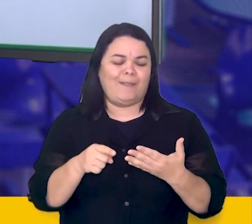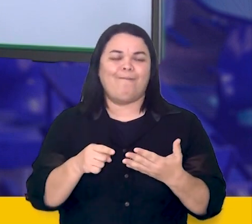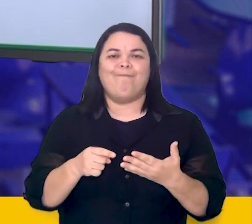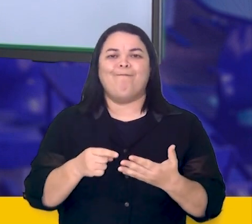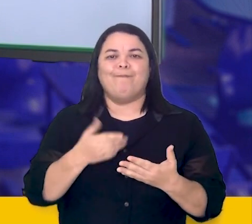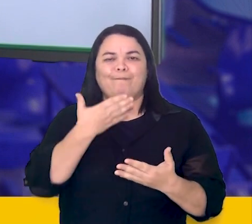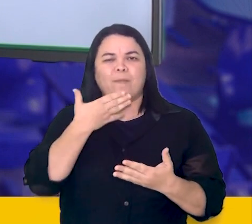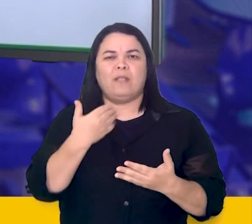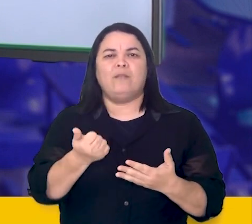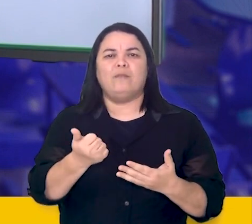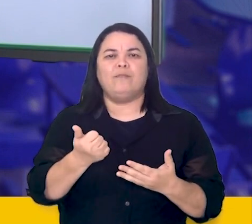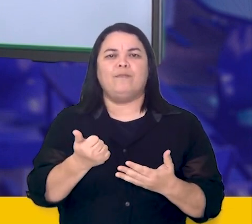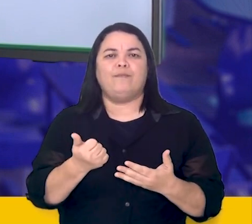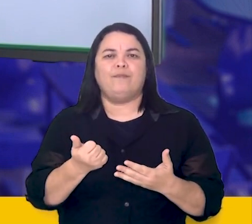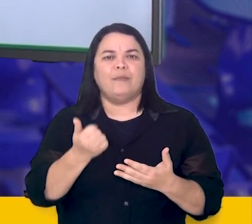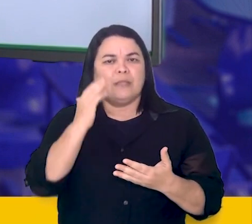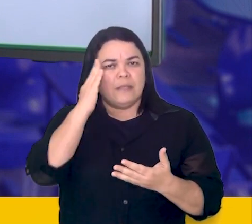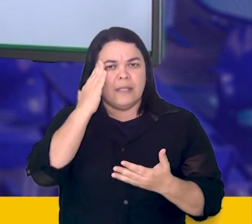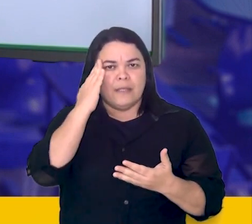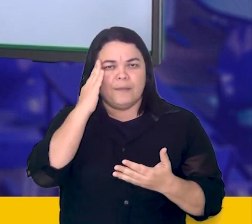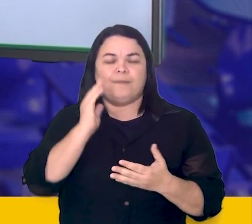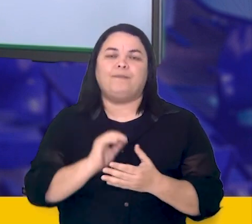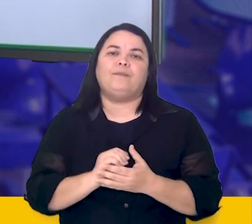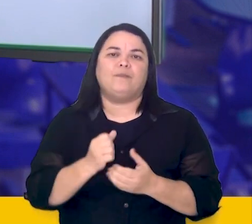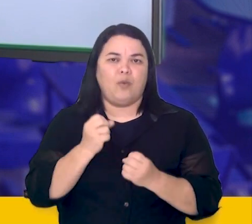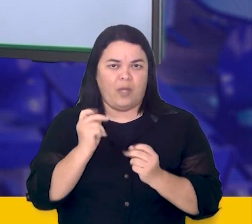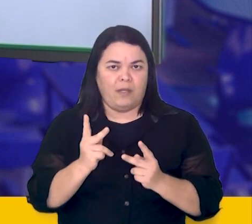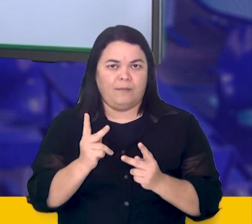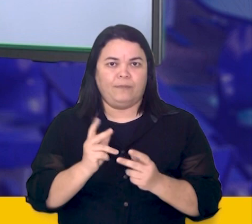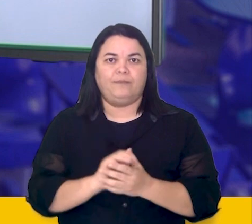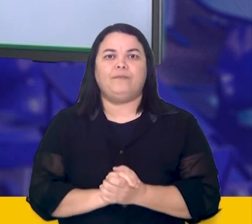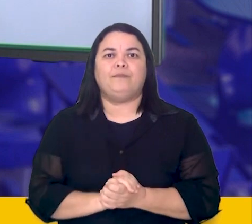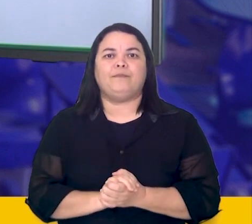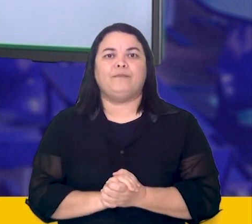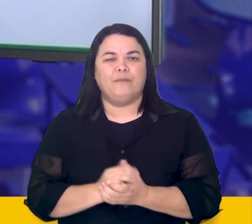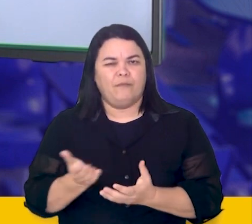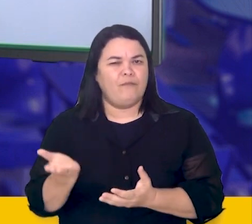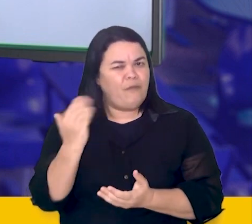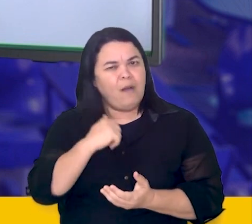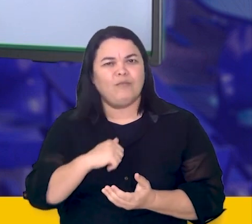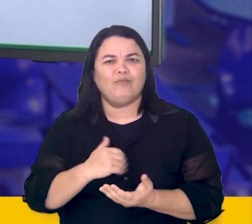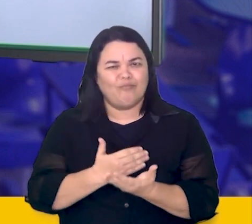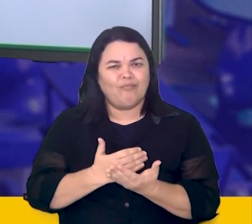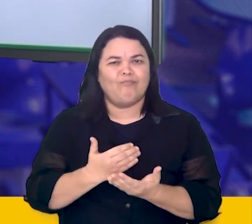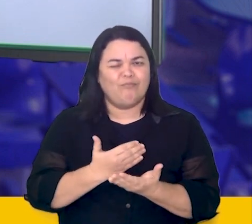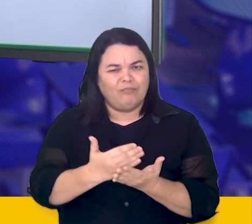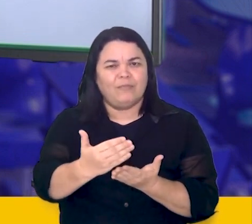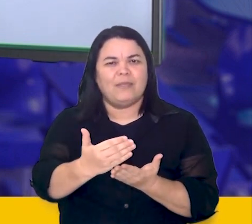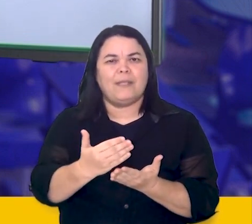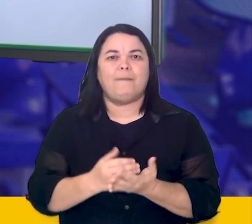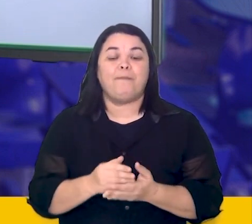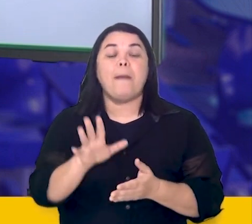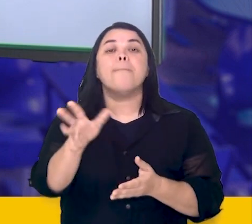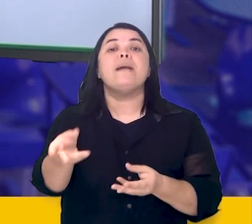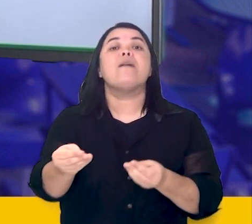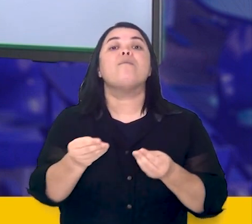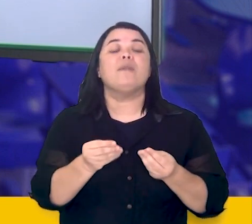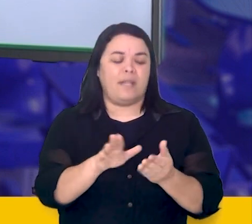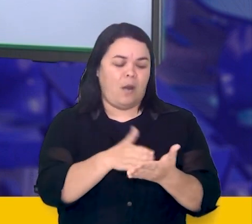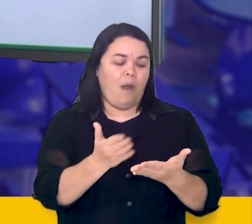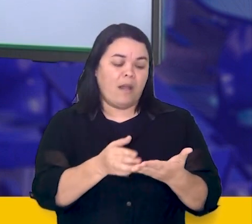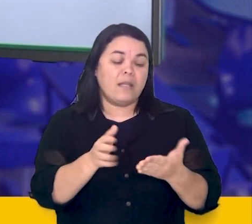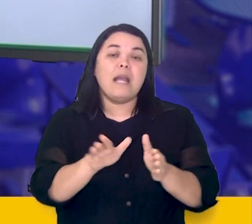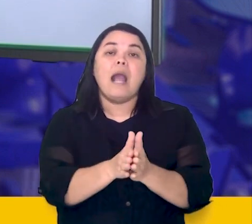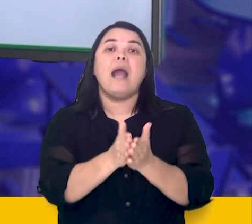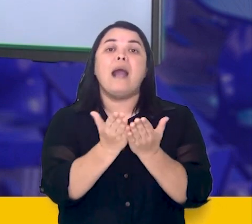de todo o conteúdo que ali se apresenta para você, ok? Então vamos conversar um pouquinho sobre ele. Pega o seu material aí,